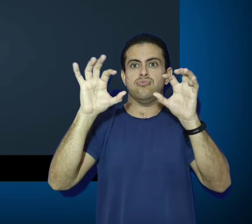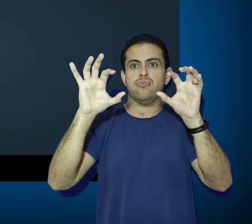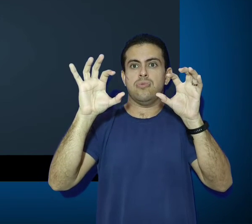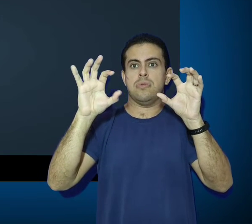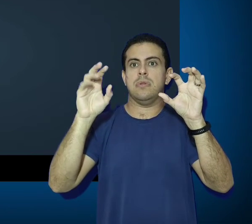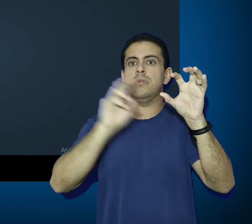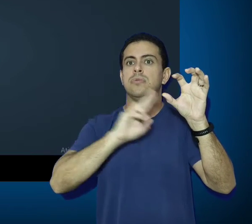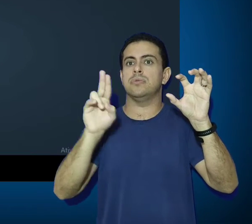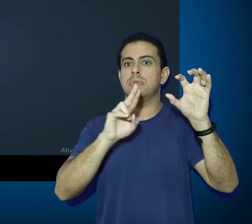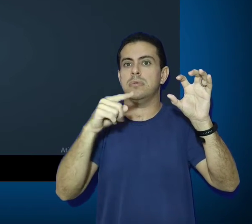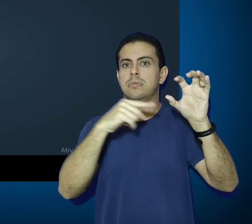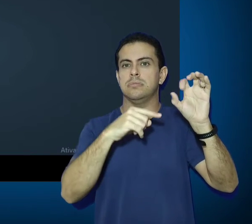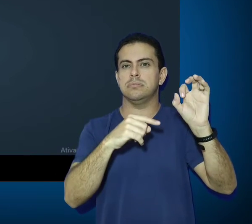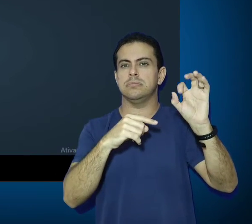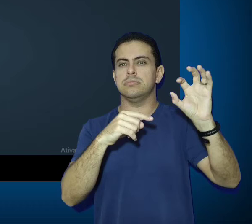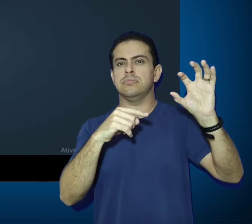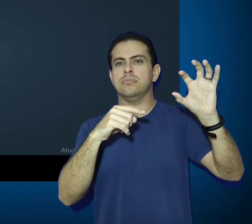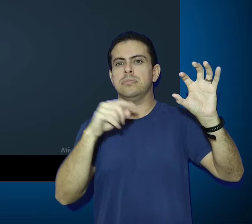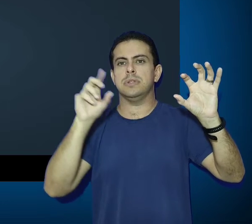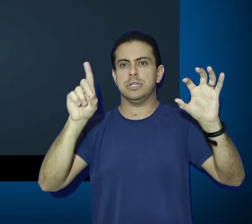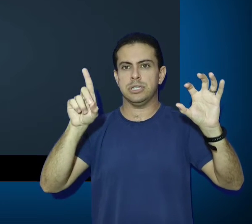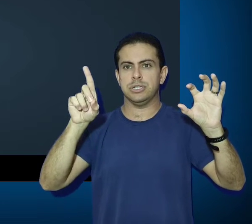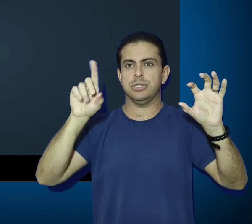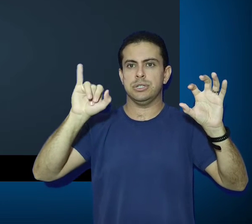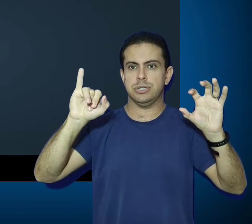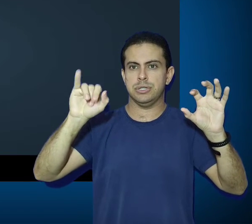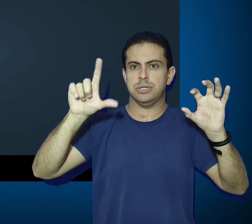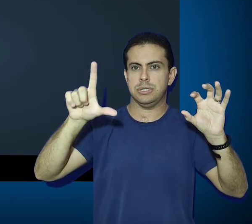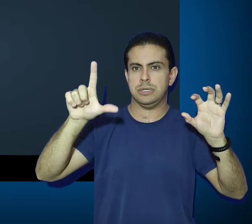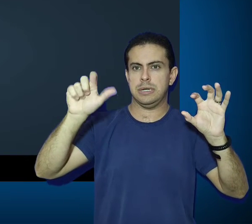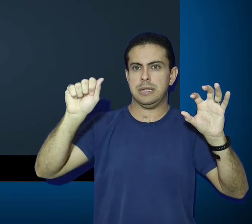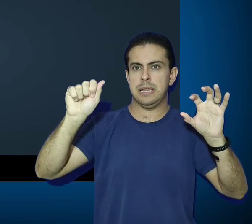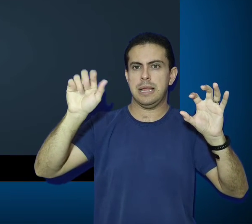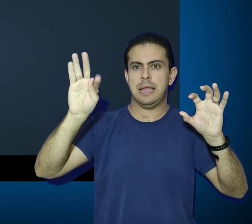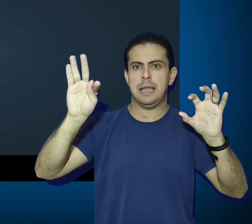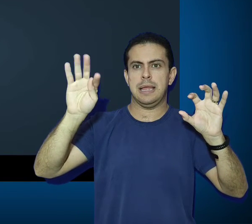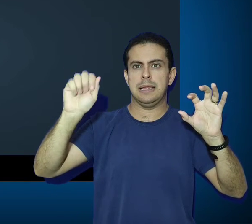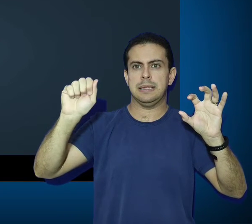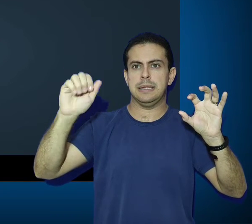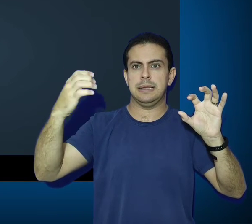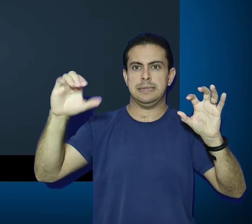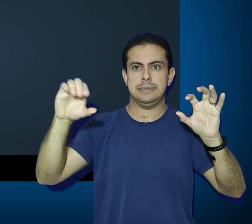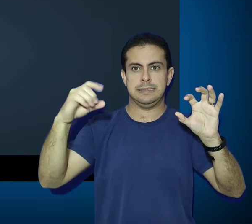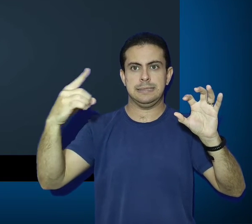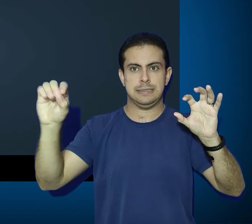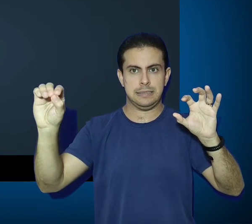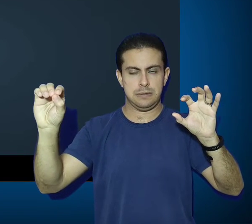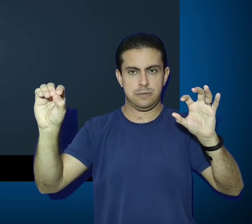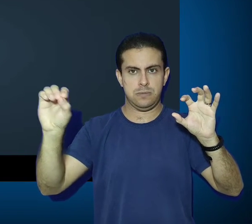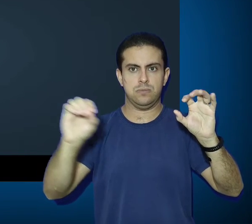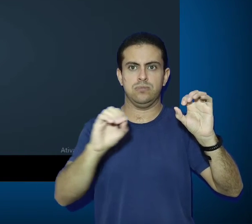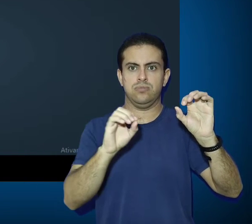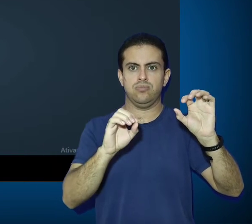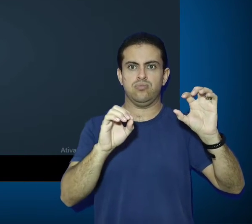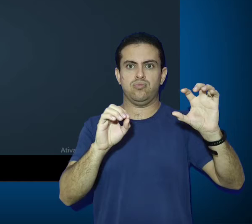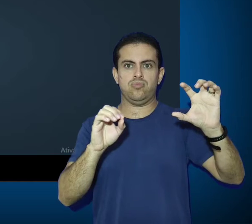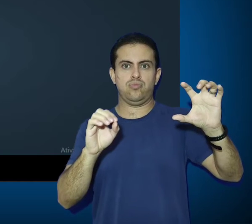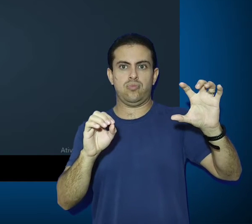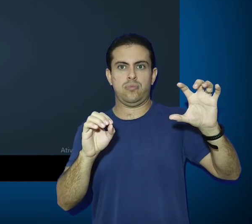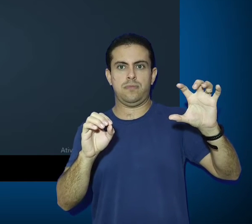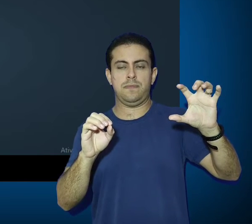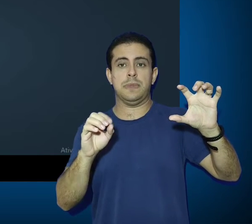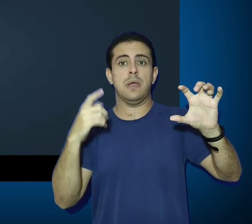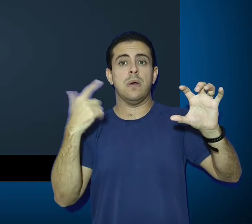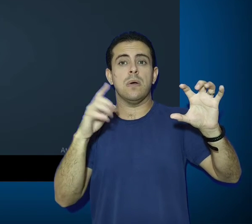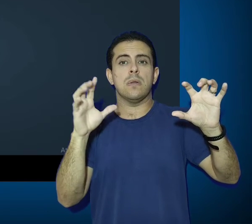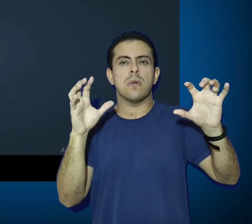abre, diminuindo, a parte preta fica maior e diminui a parte colorida, que é a íris. E